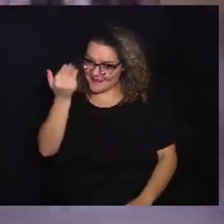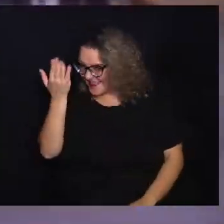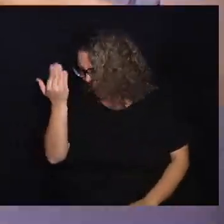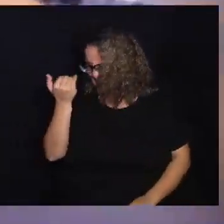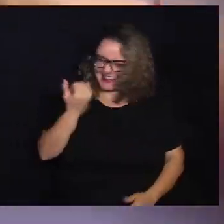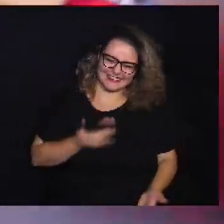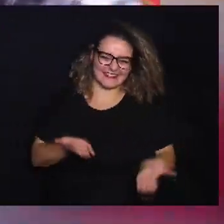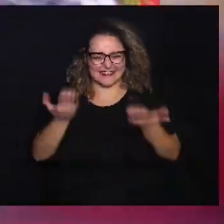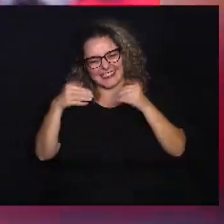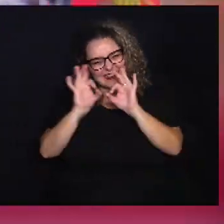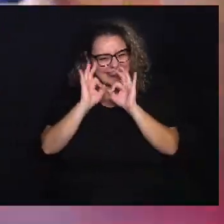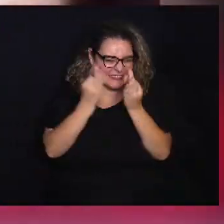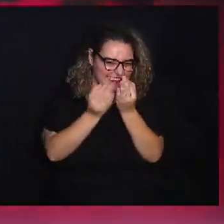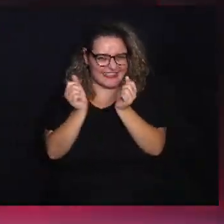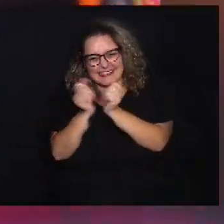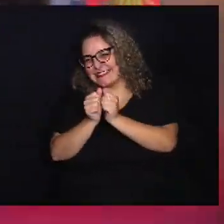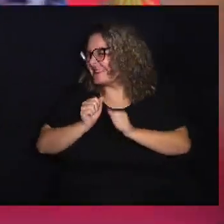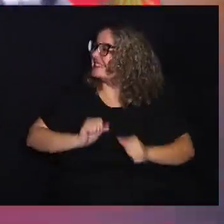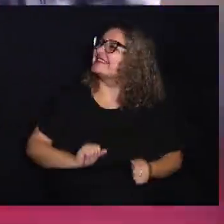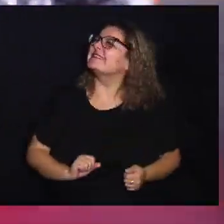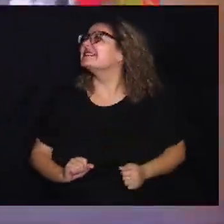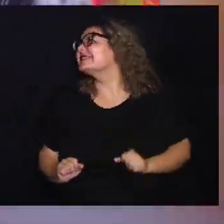traga a família!